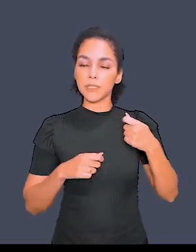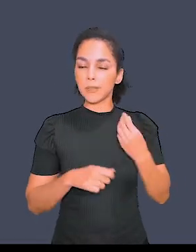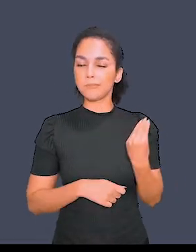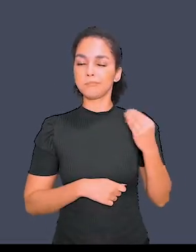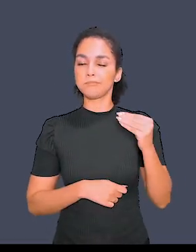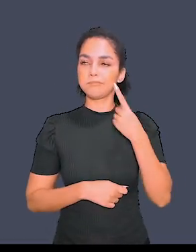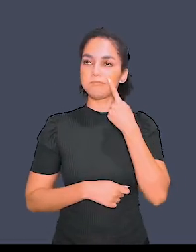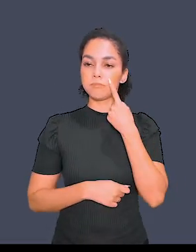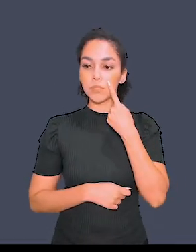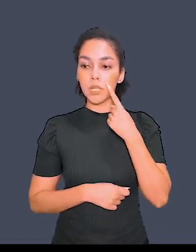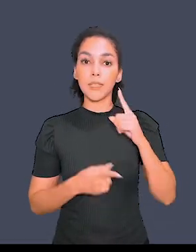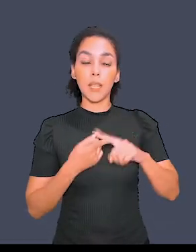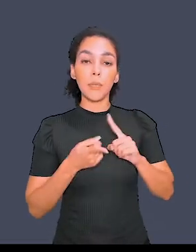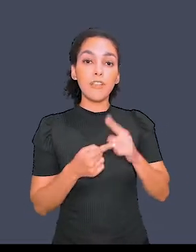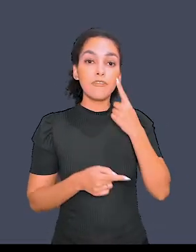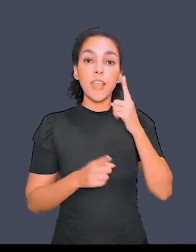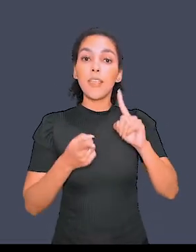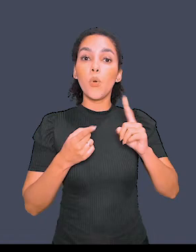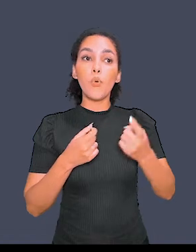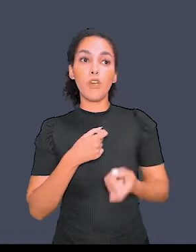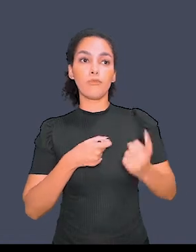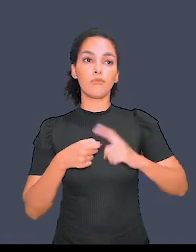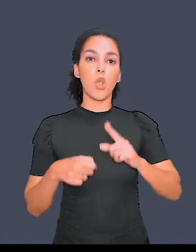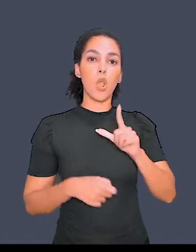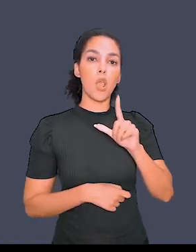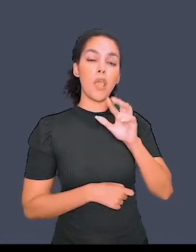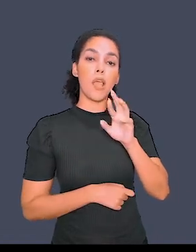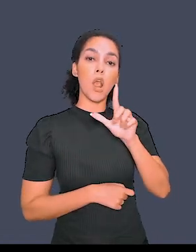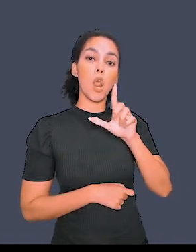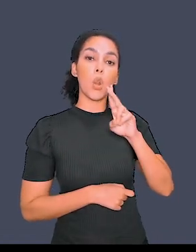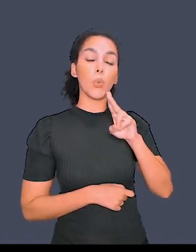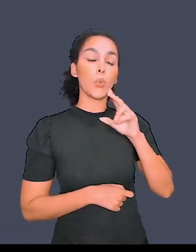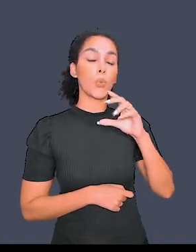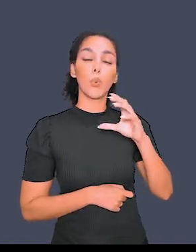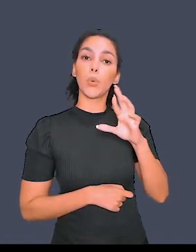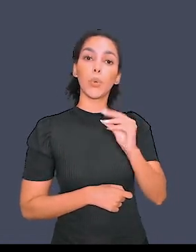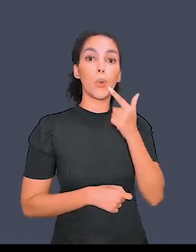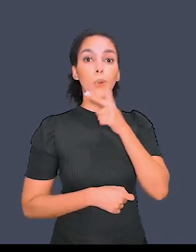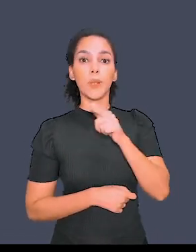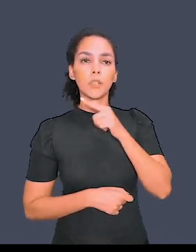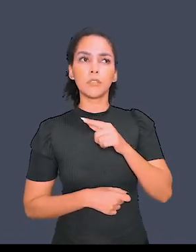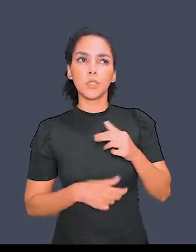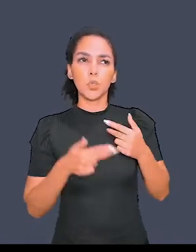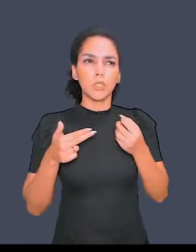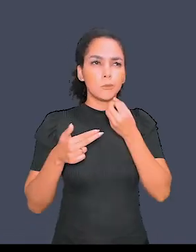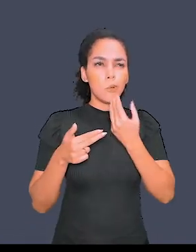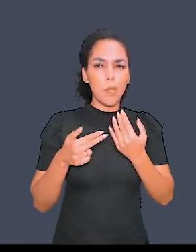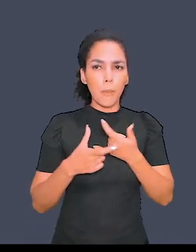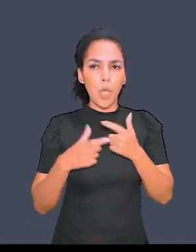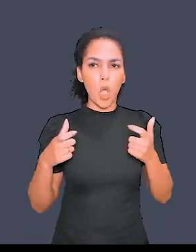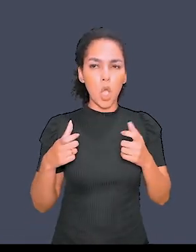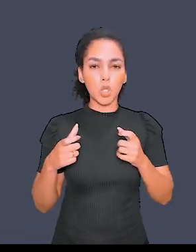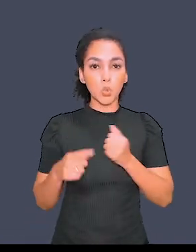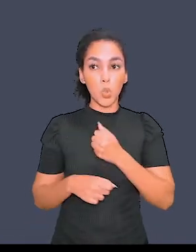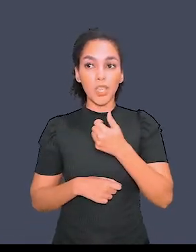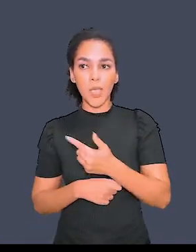E depois você tem que olhar o lado retorno, benefícios, lucro. Será que vale a pena? Será que a possibilidade de eu ter benefícios é maior do que os